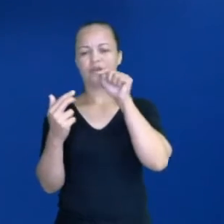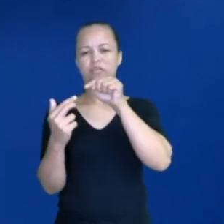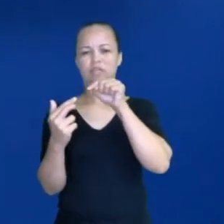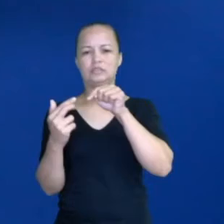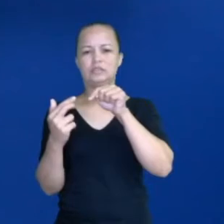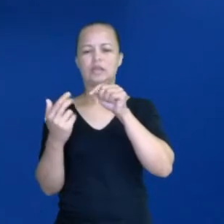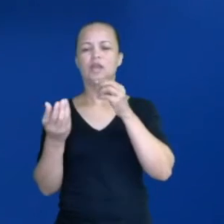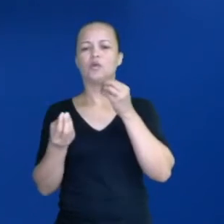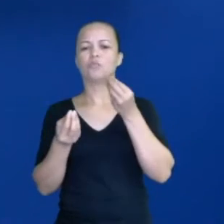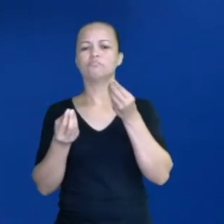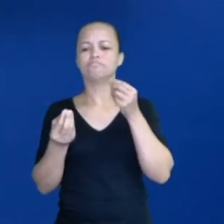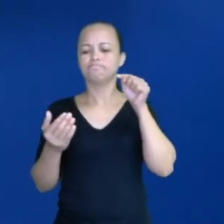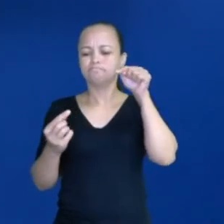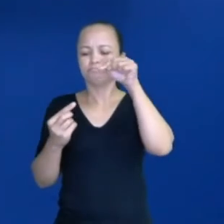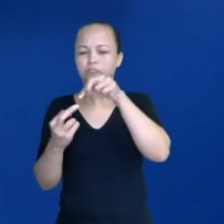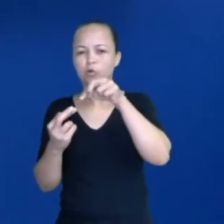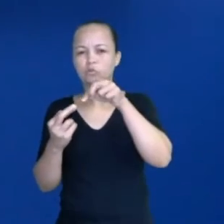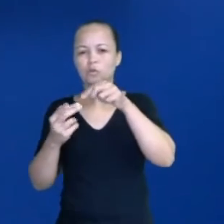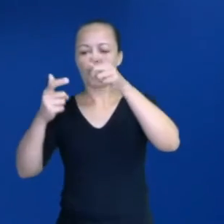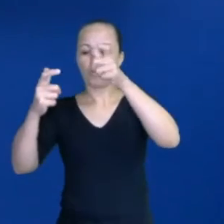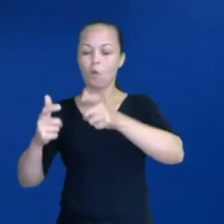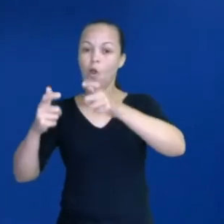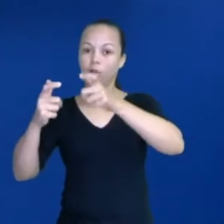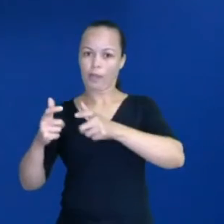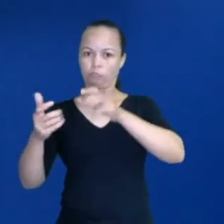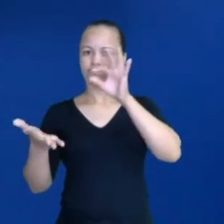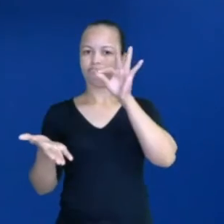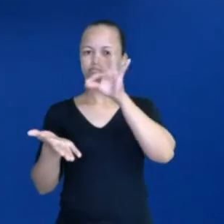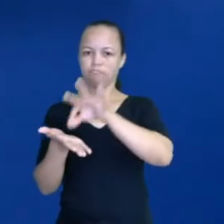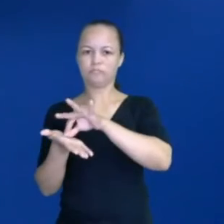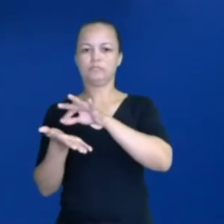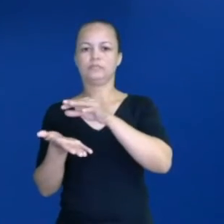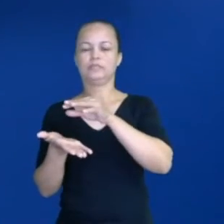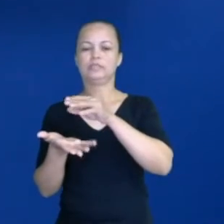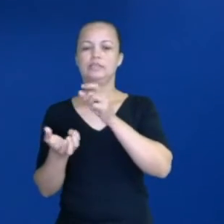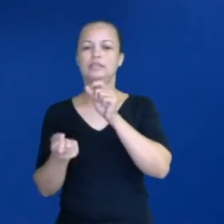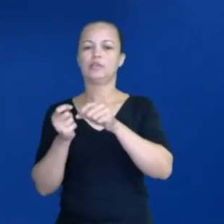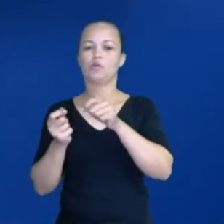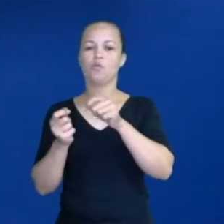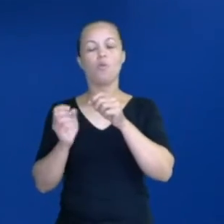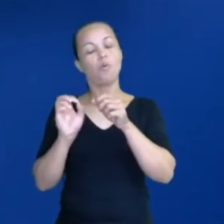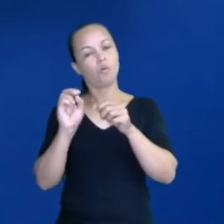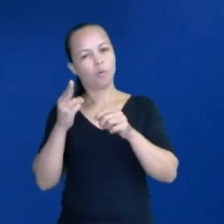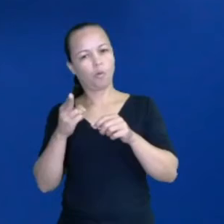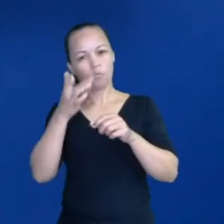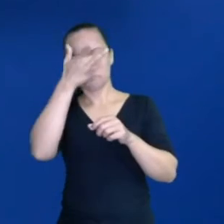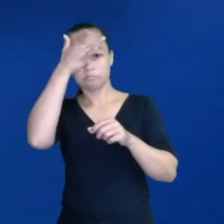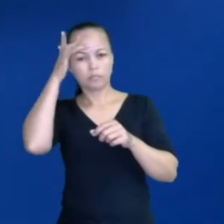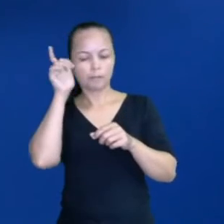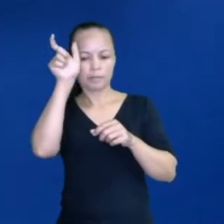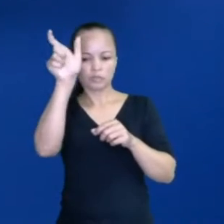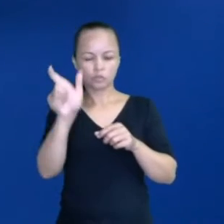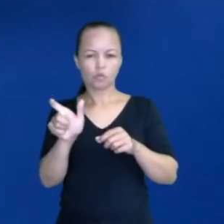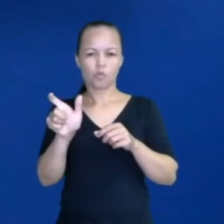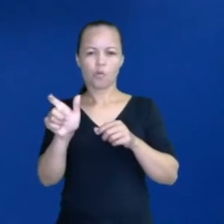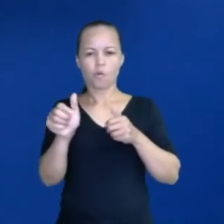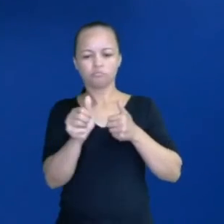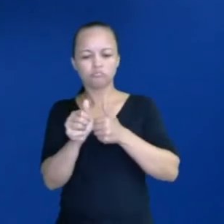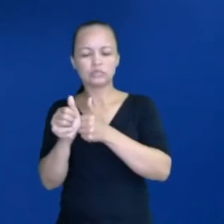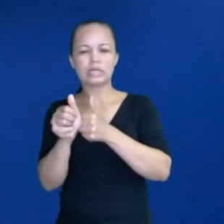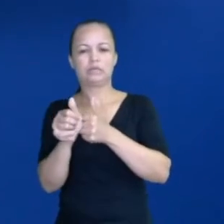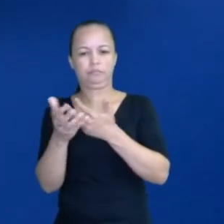aquele marco, é aquele local exato ou aquela pessoa que você tem como referência para seguir como